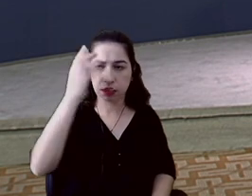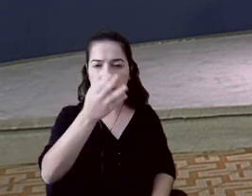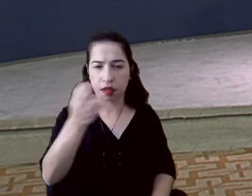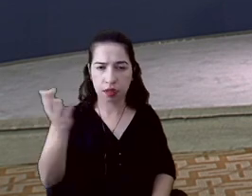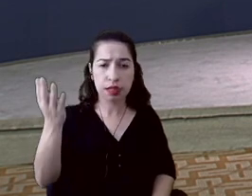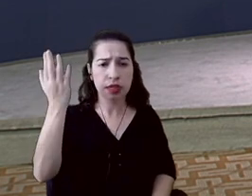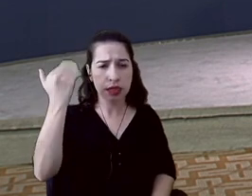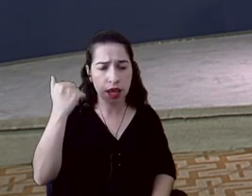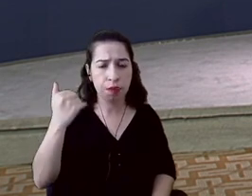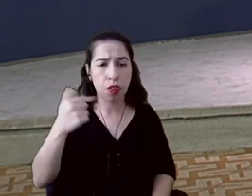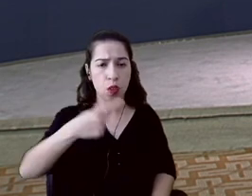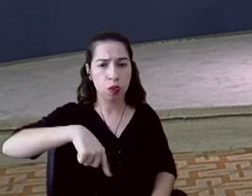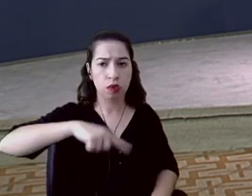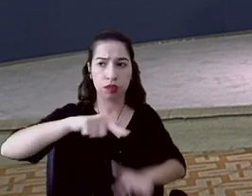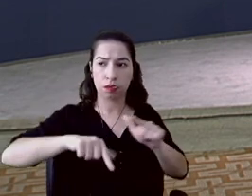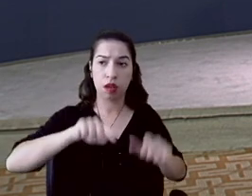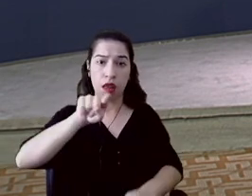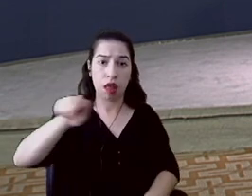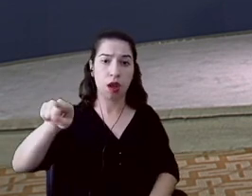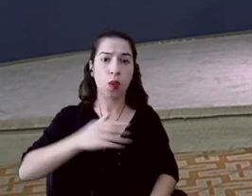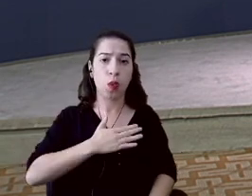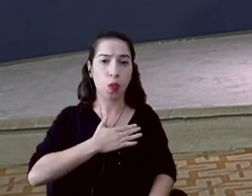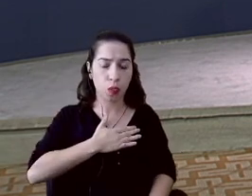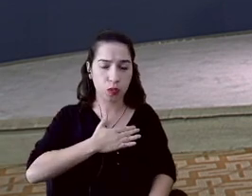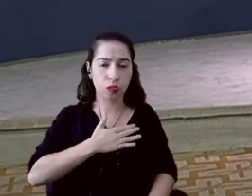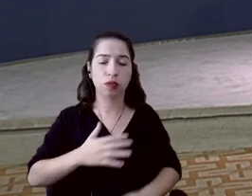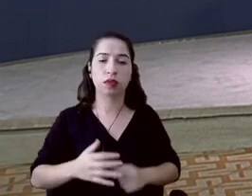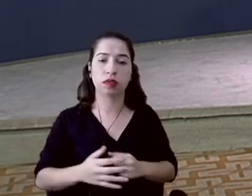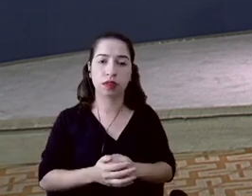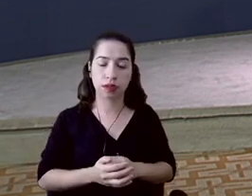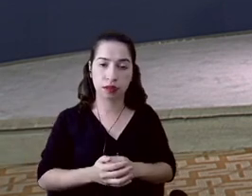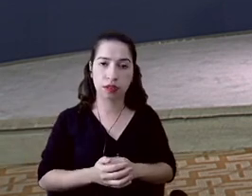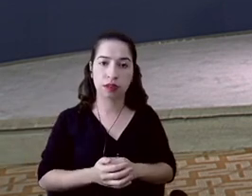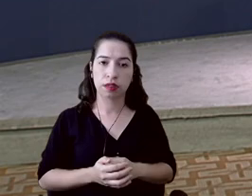do nosso trabalho e vai ser uma